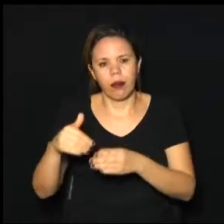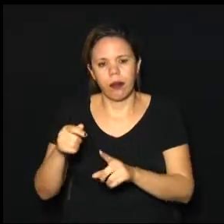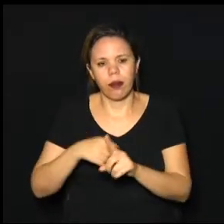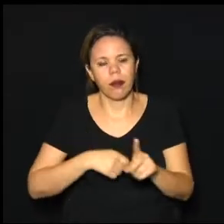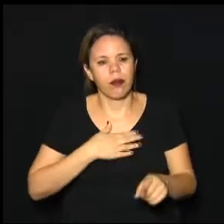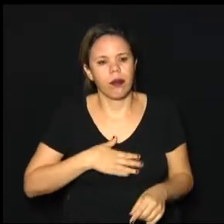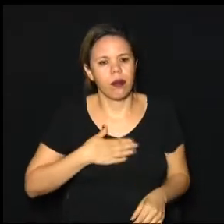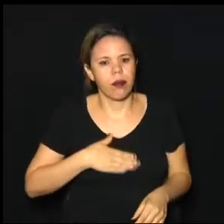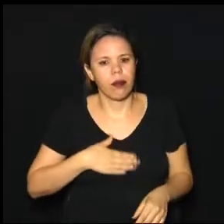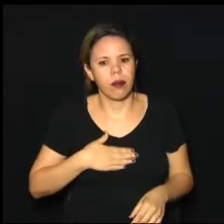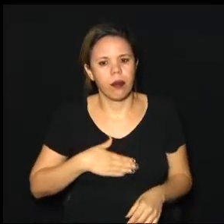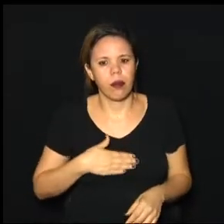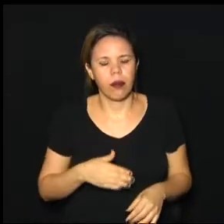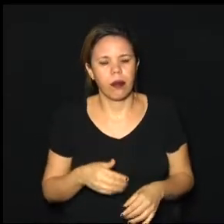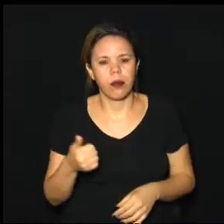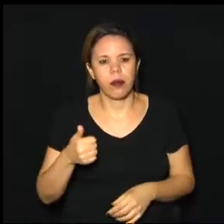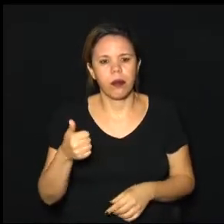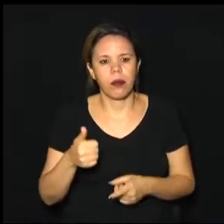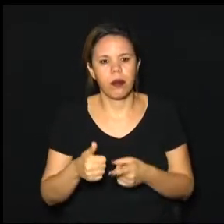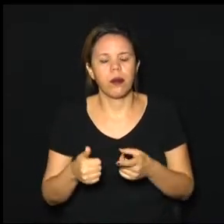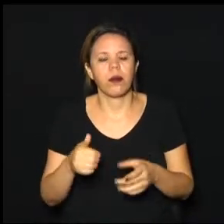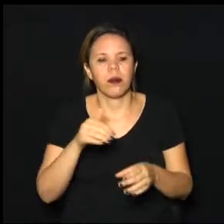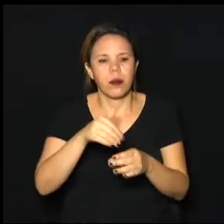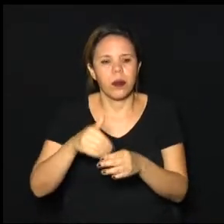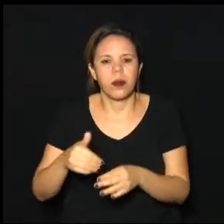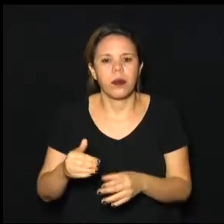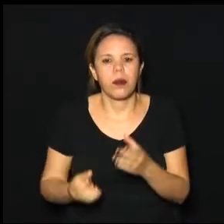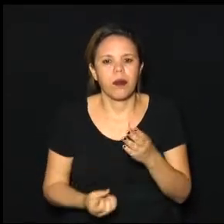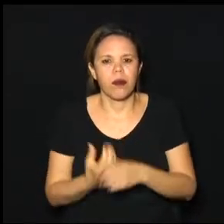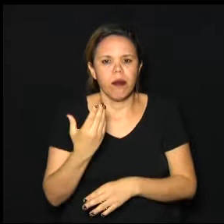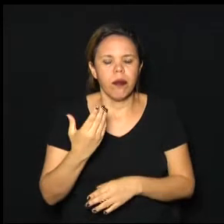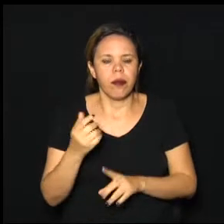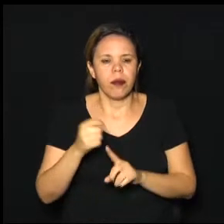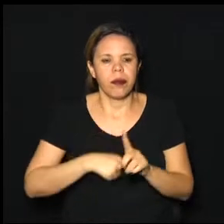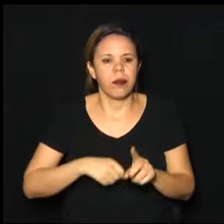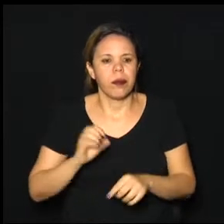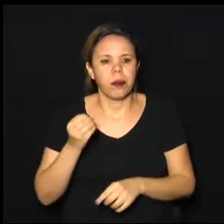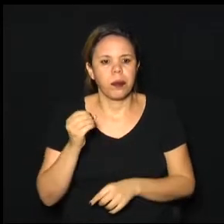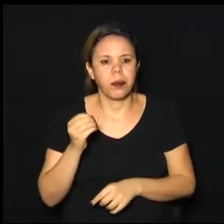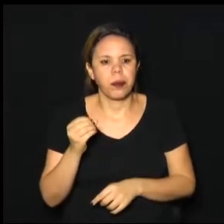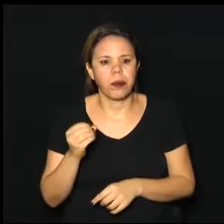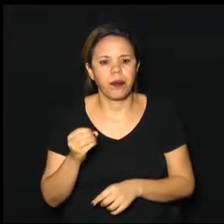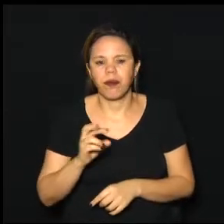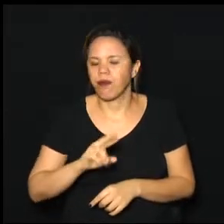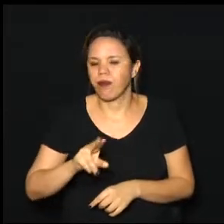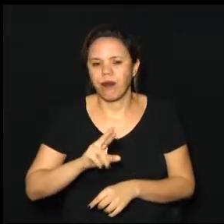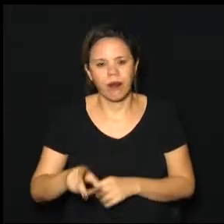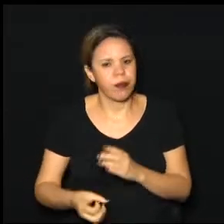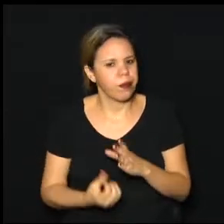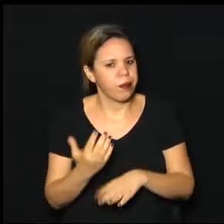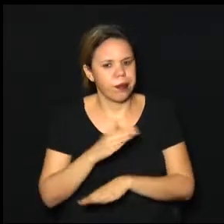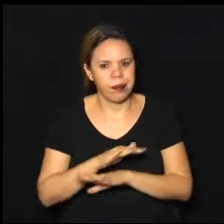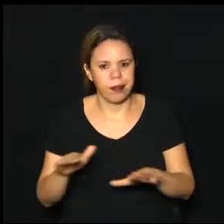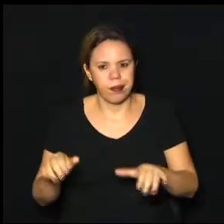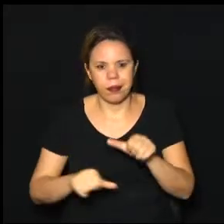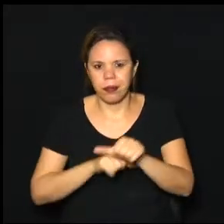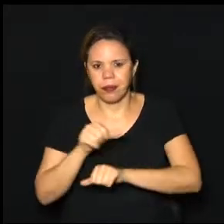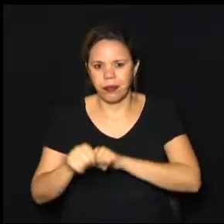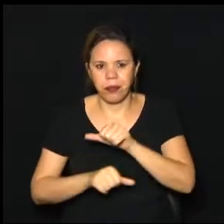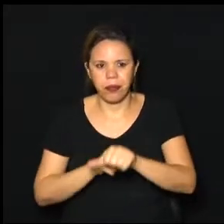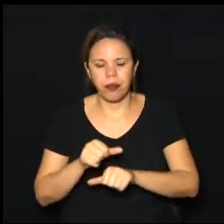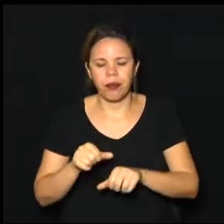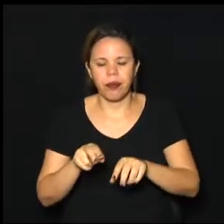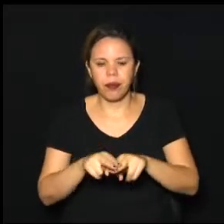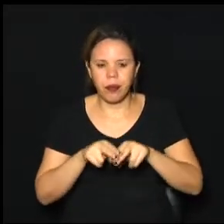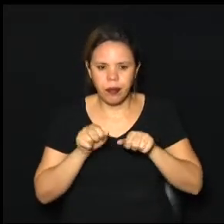agosto e o primeiro turno aconteceria em outubro. Isso não vai mais acontecer em razão dessa pandemia